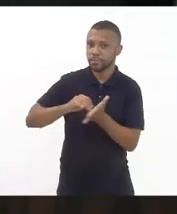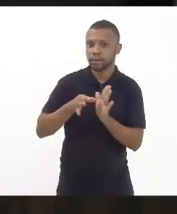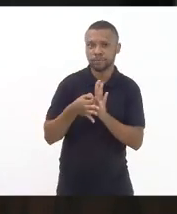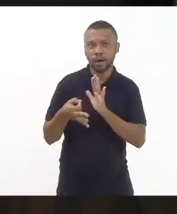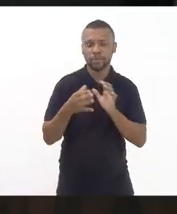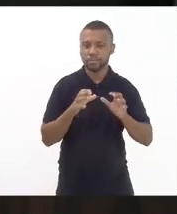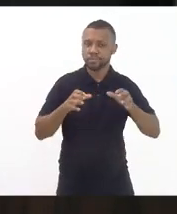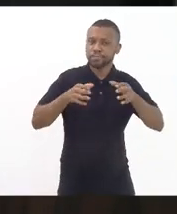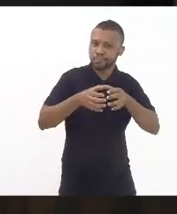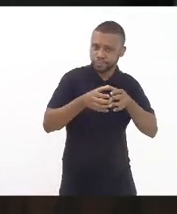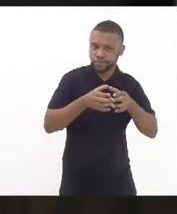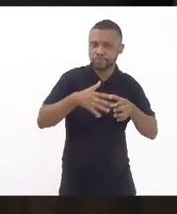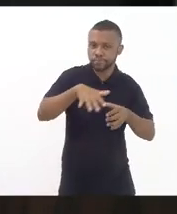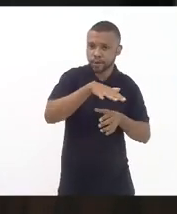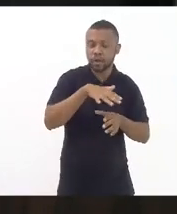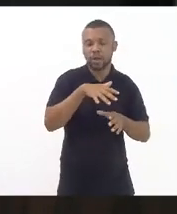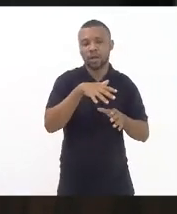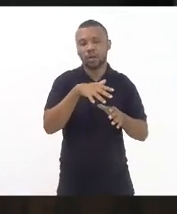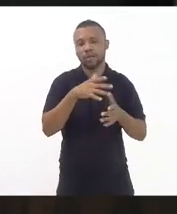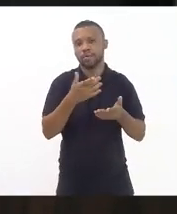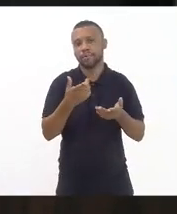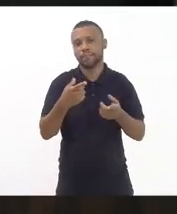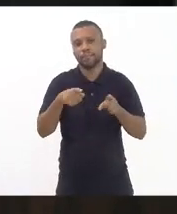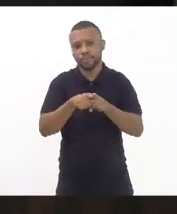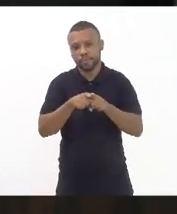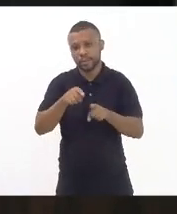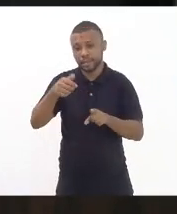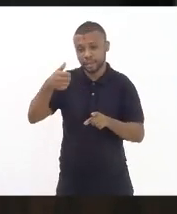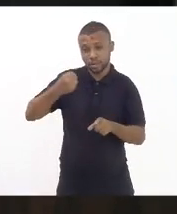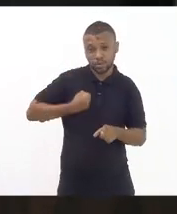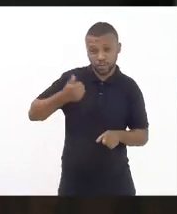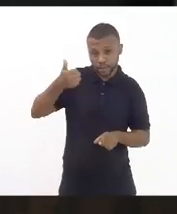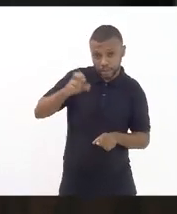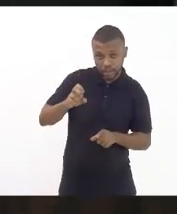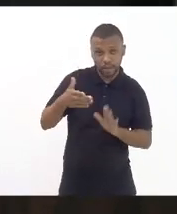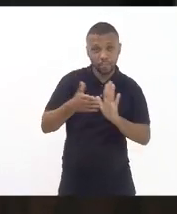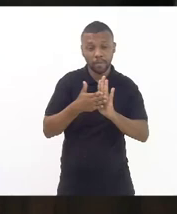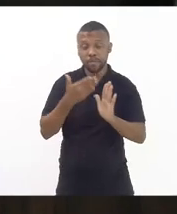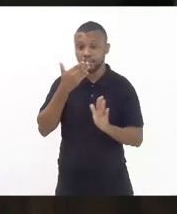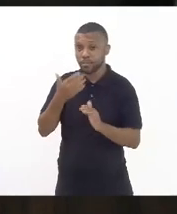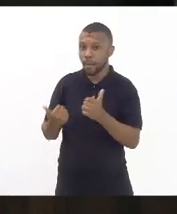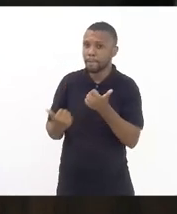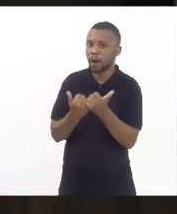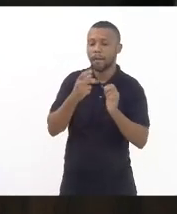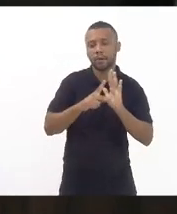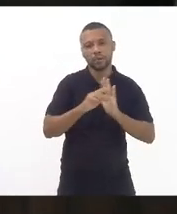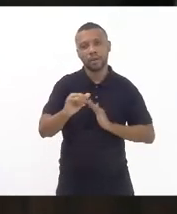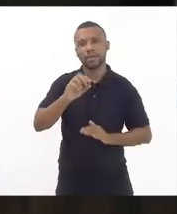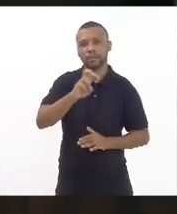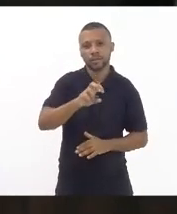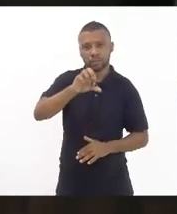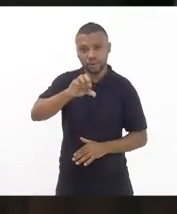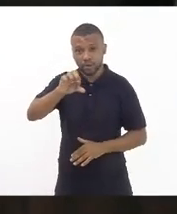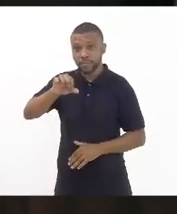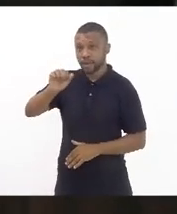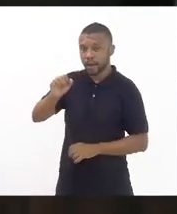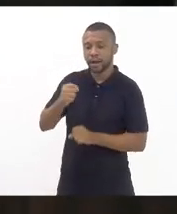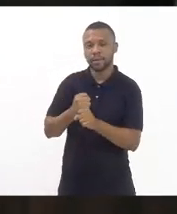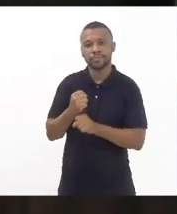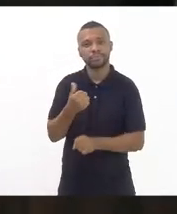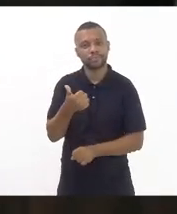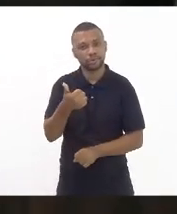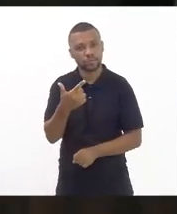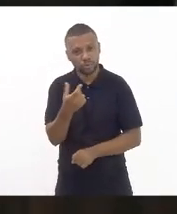Emendas Condicionais e Vetos. 15º da pauta, veto total aposto ao projeto de lei 599-A de 19,